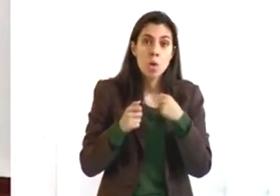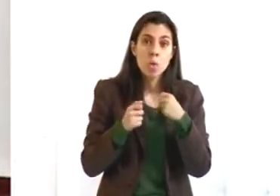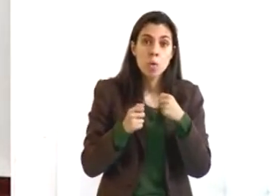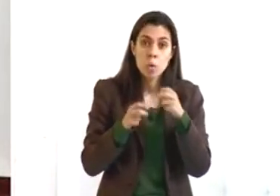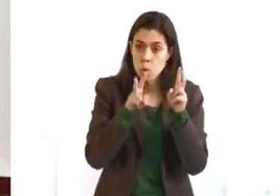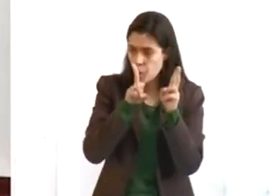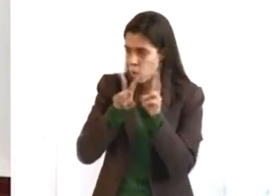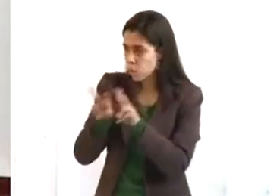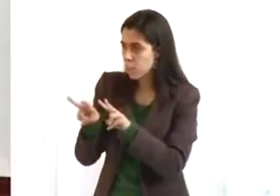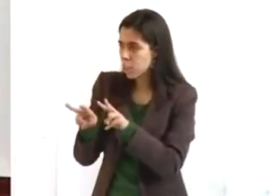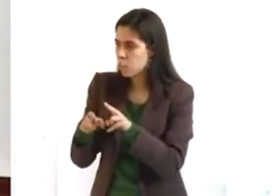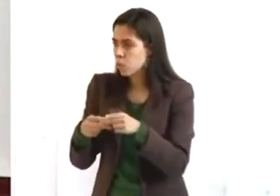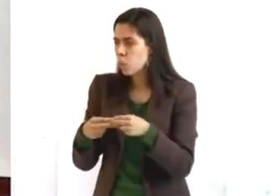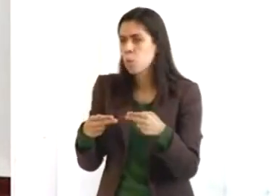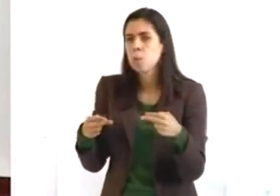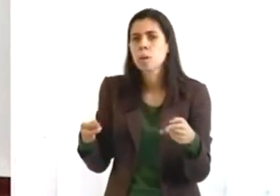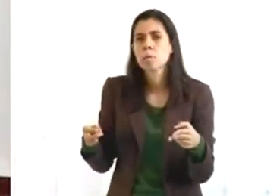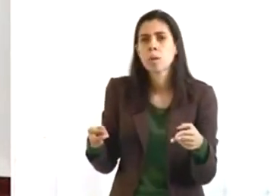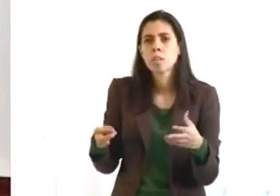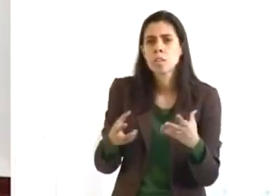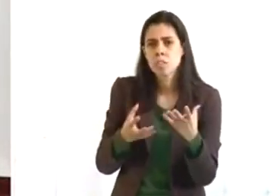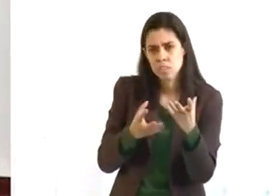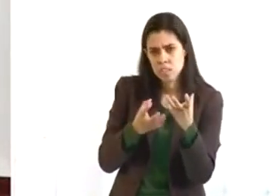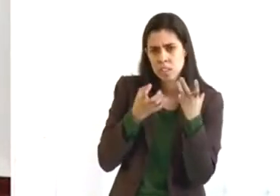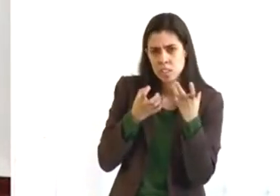Senhor, queria ter essa ousadia.